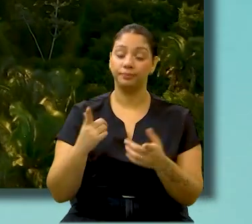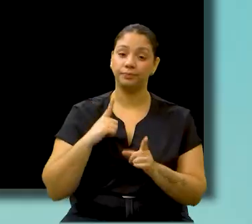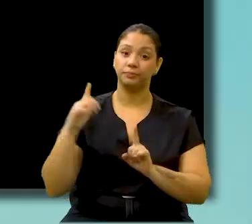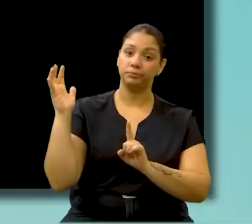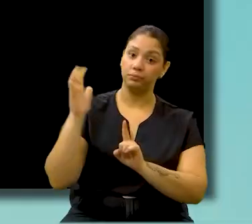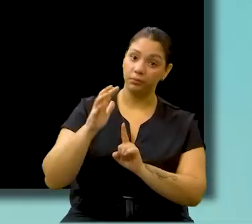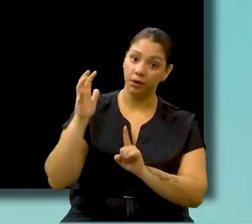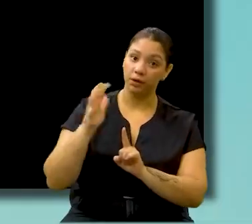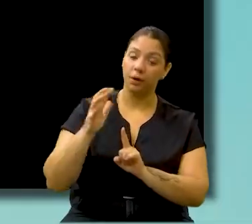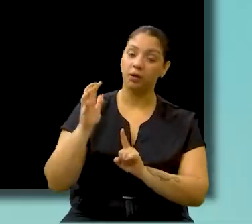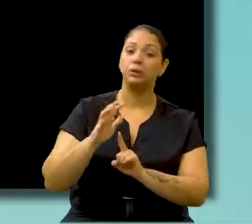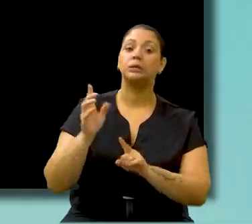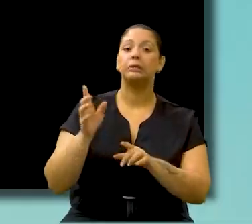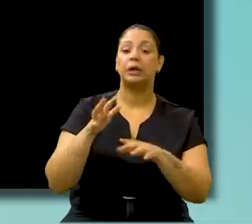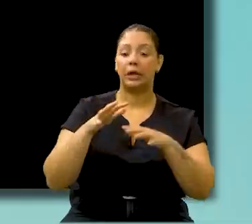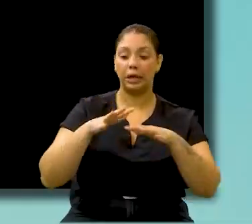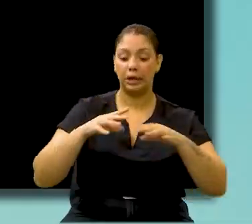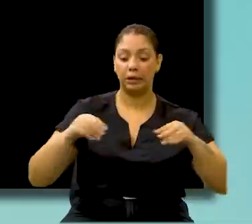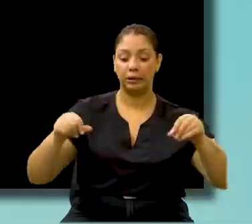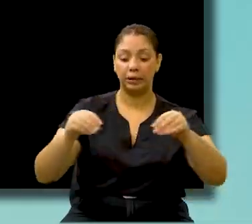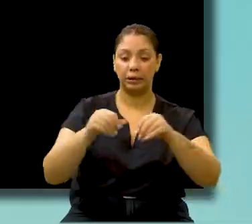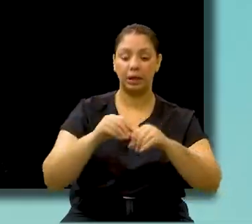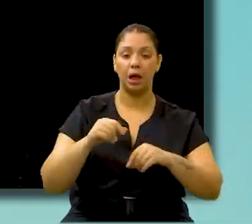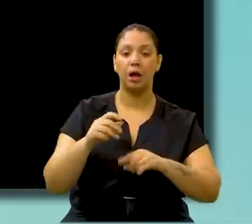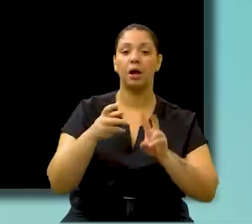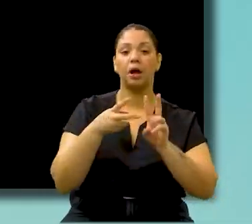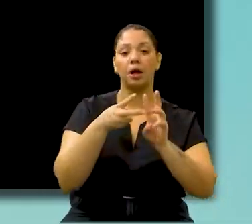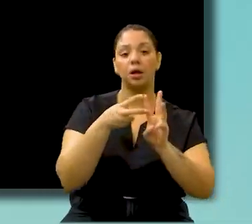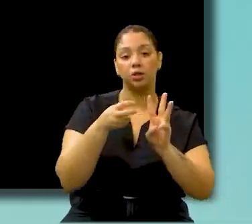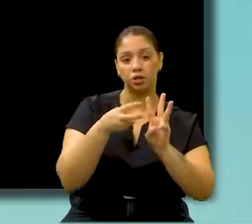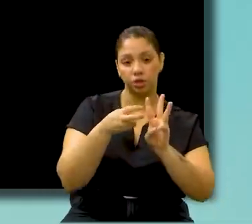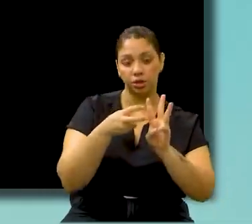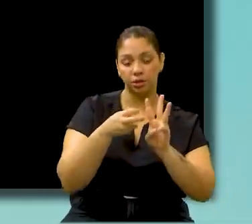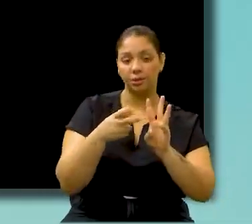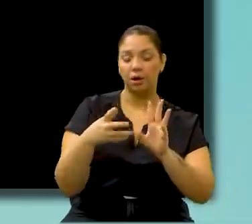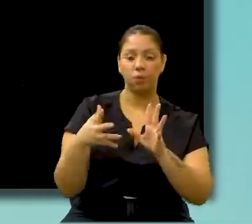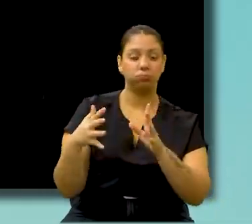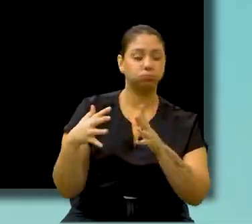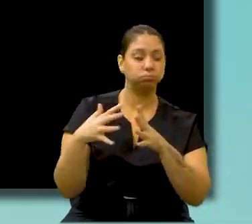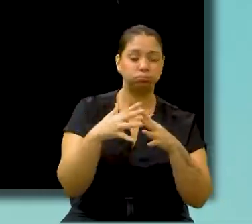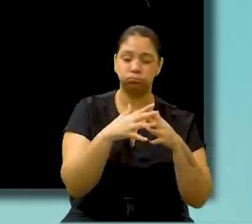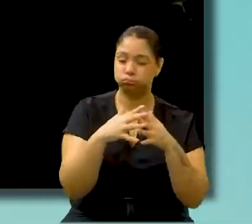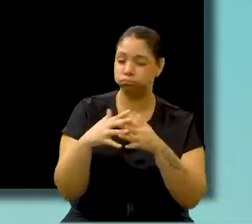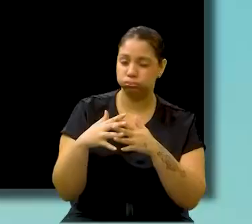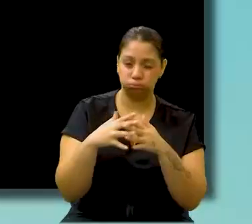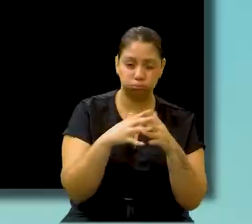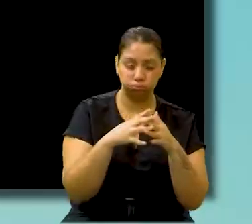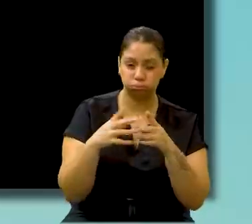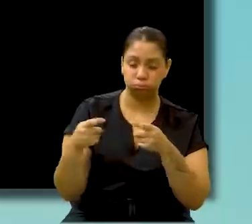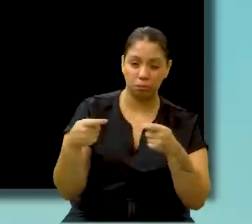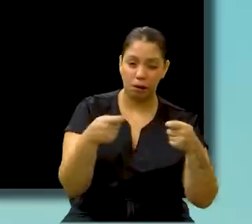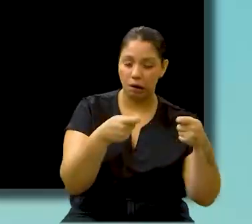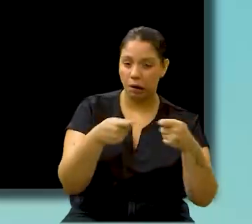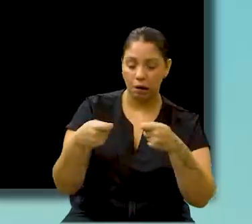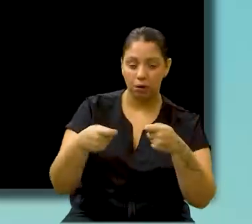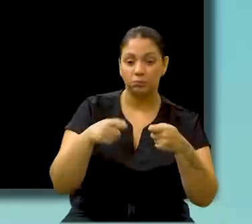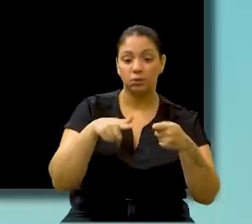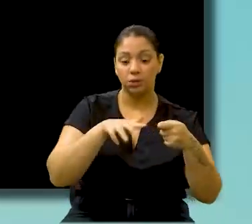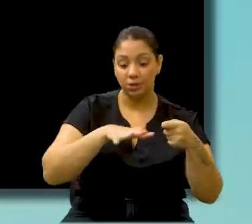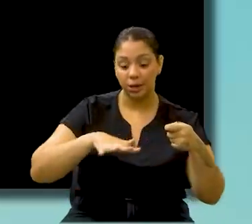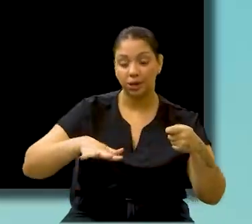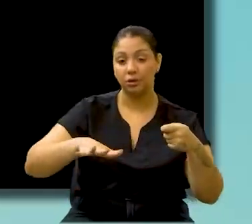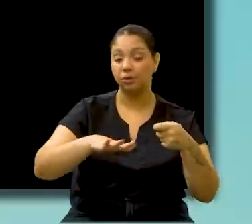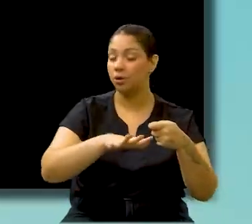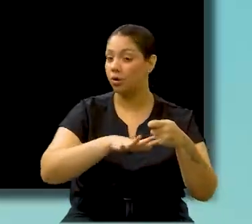tem a pressão ainda pelas terras indígenas. Então, todos esses conflitos, e por ser um